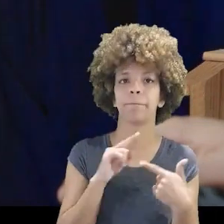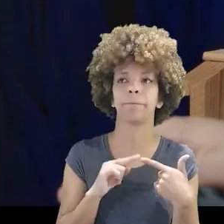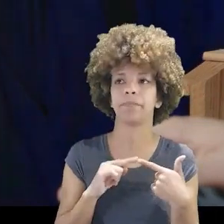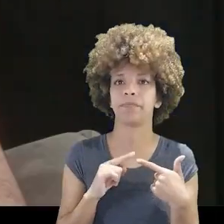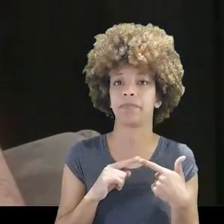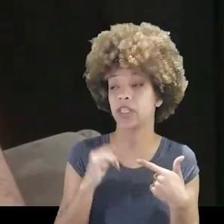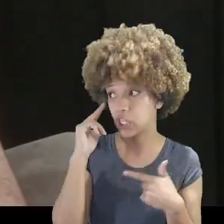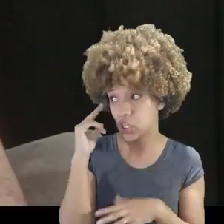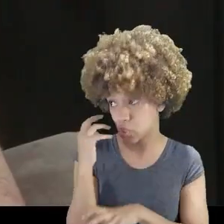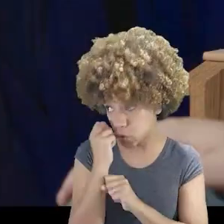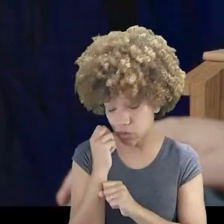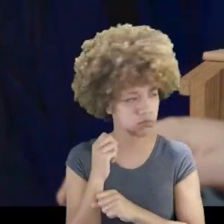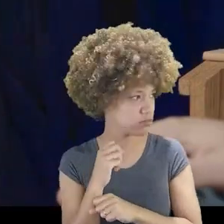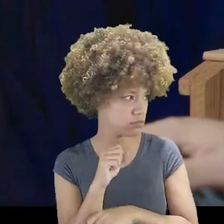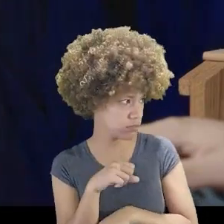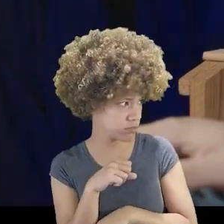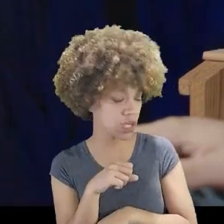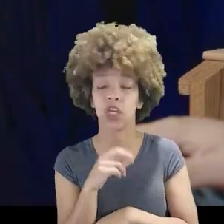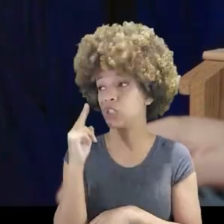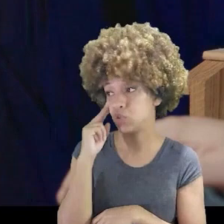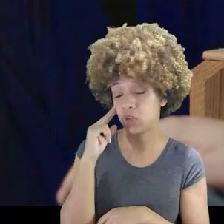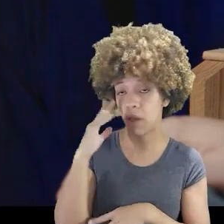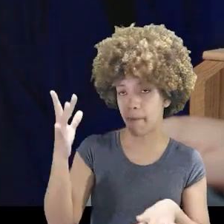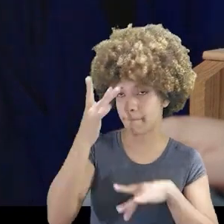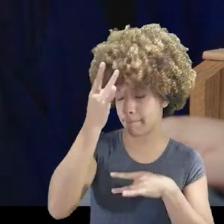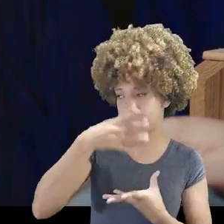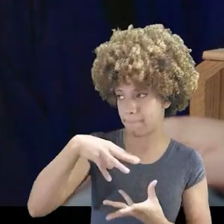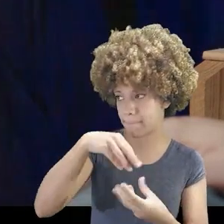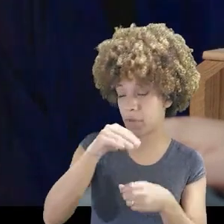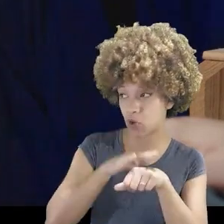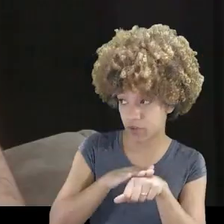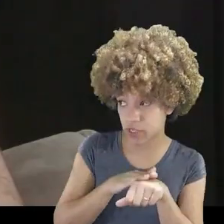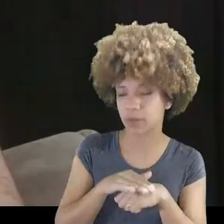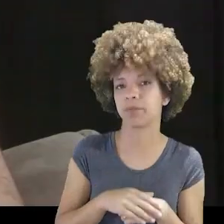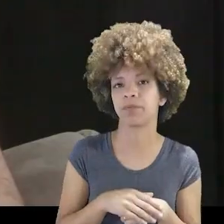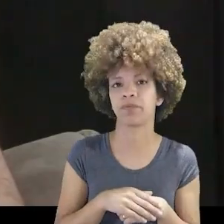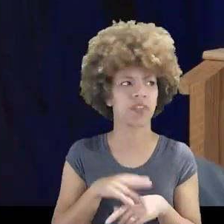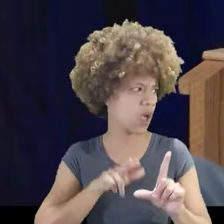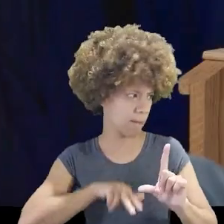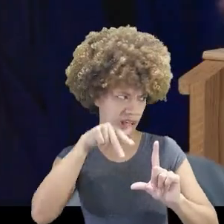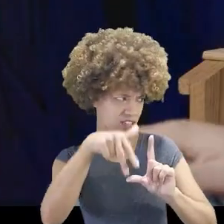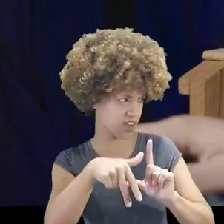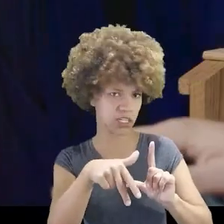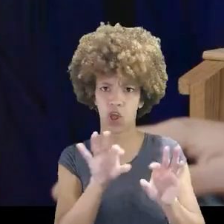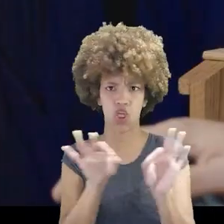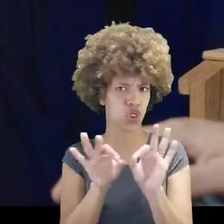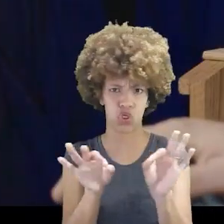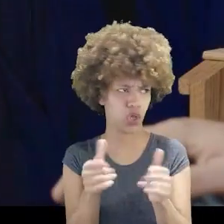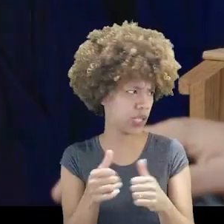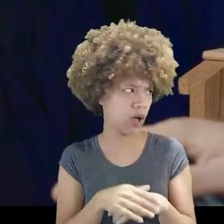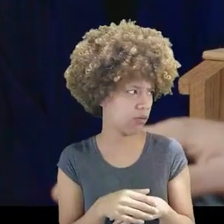e sonho um sonho depois é só ação a gente conversar aumentar versus Meu Sonho